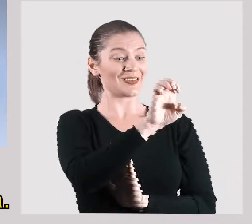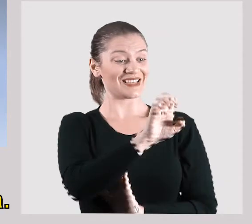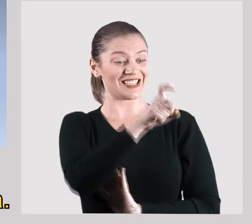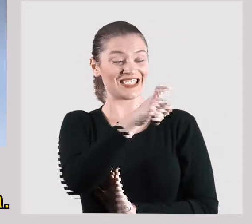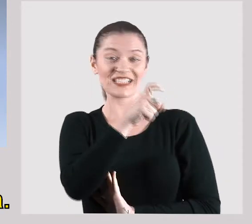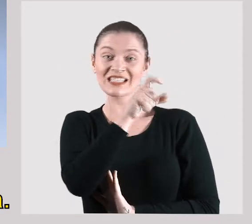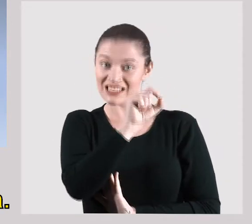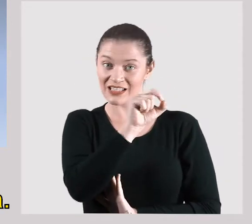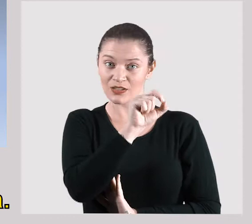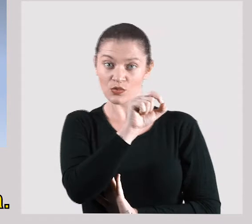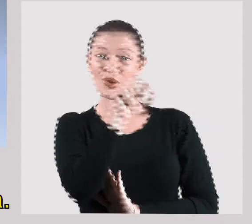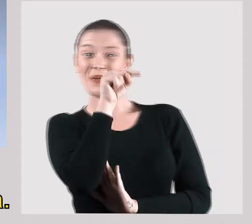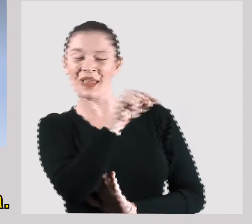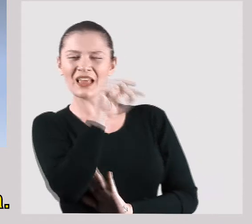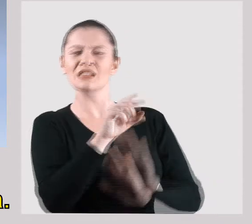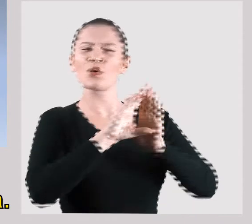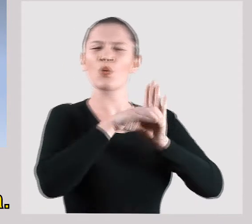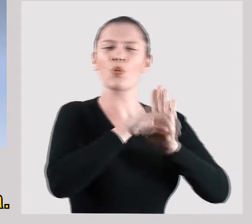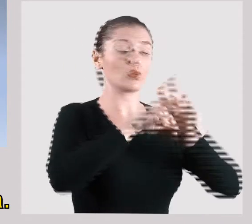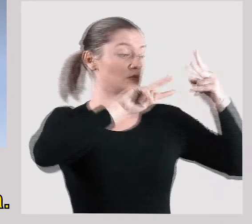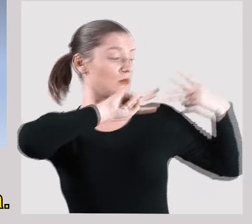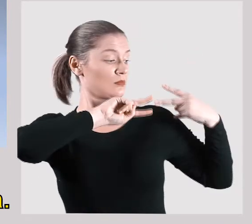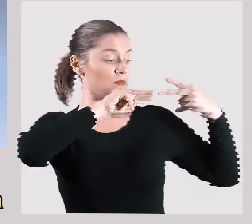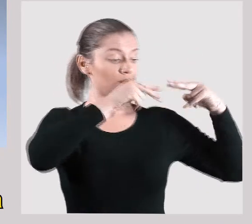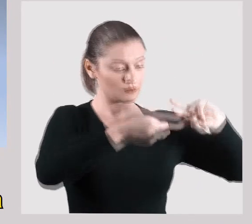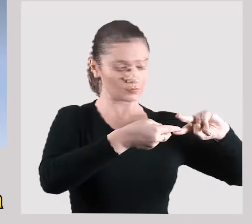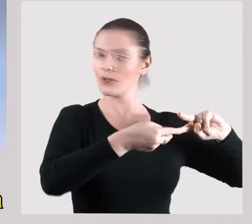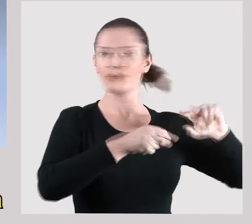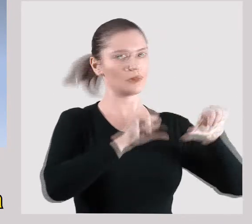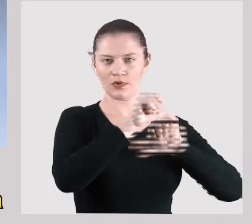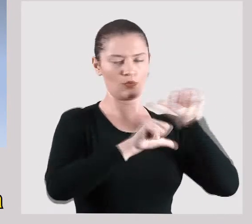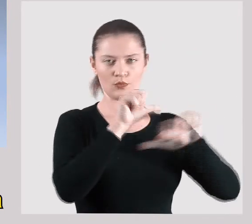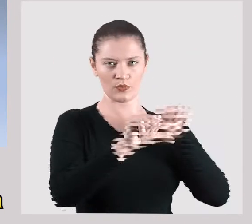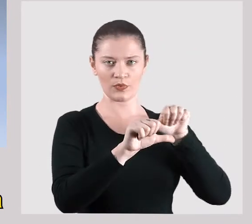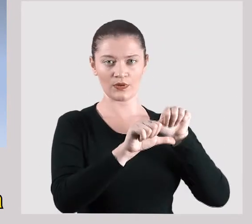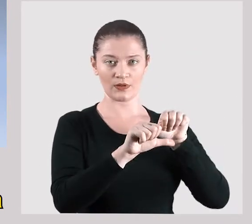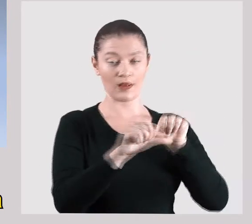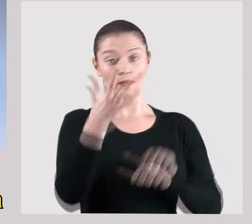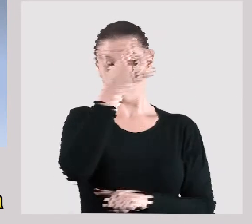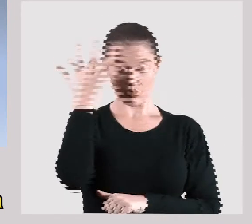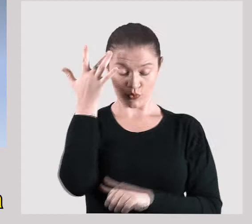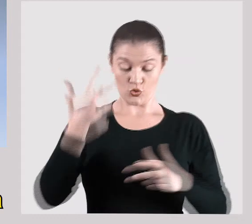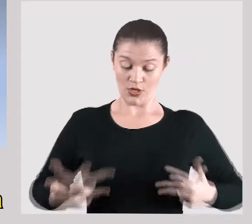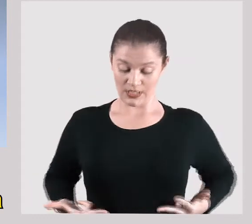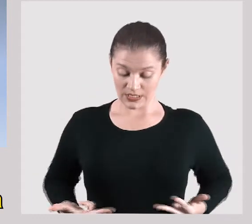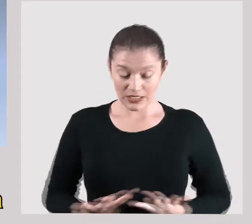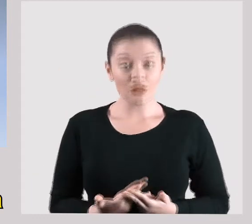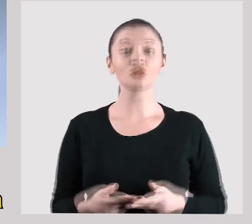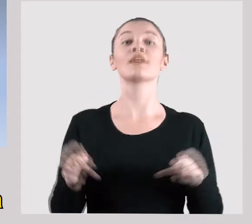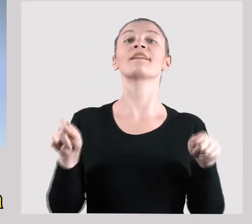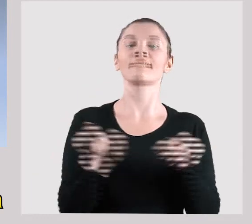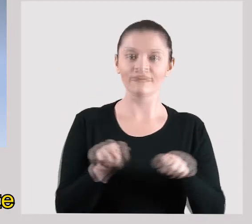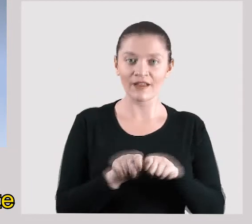um conceito cromossômico, então não muda, mesmo que a pessoa faça uma cirurgia e mude, né,